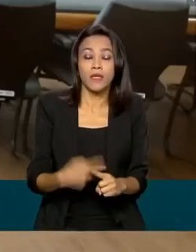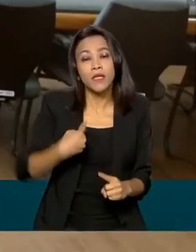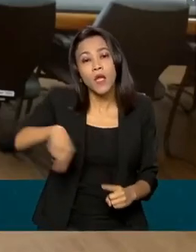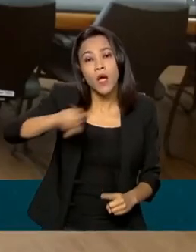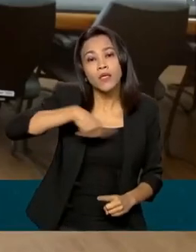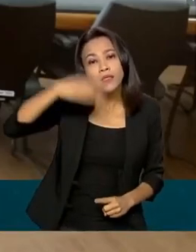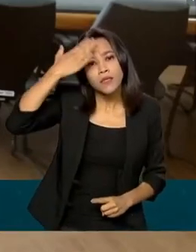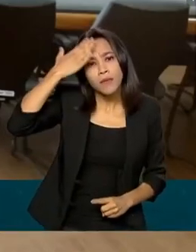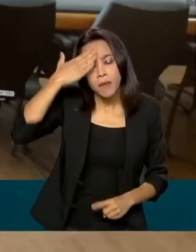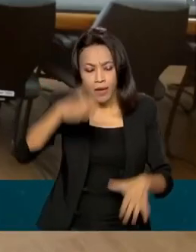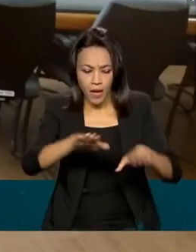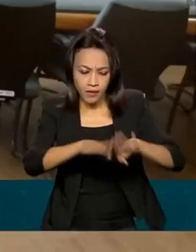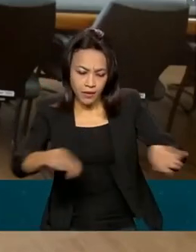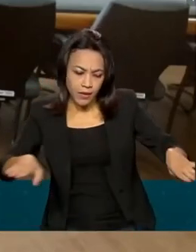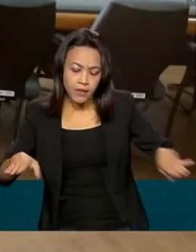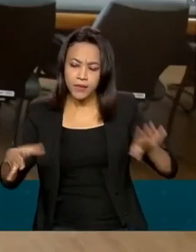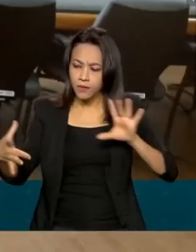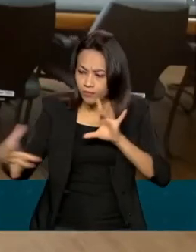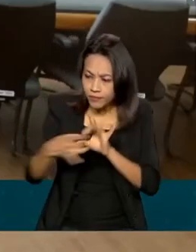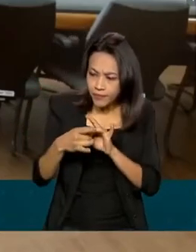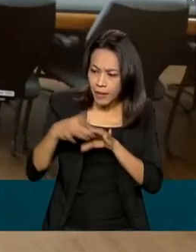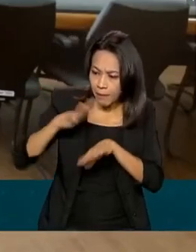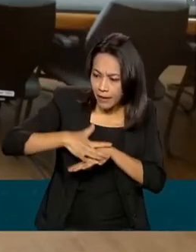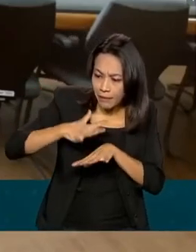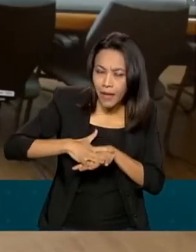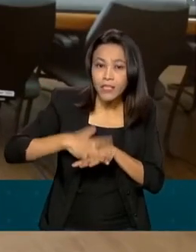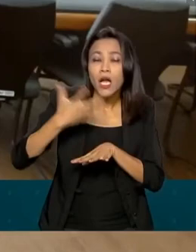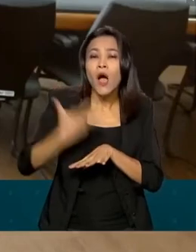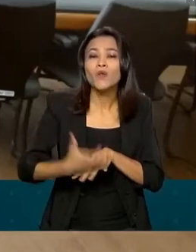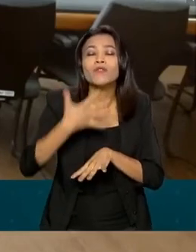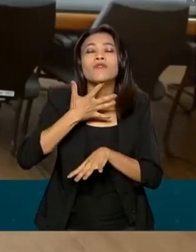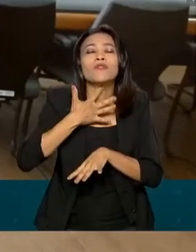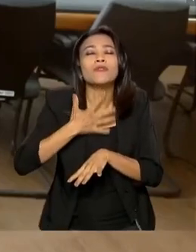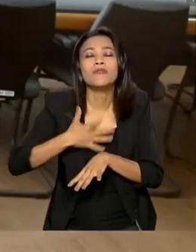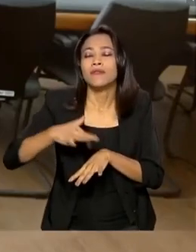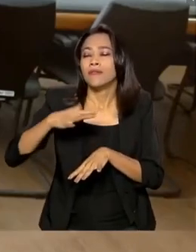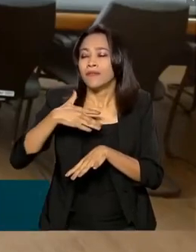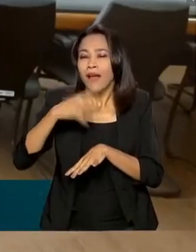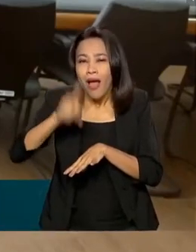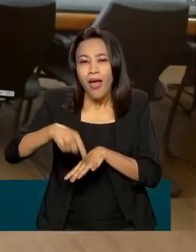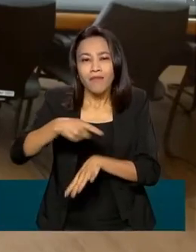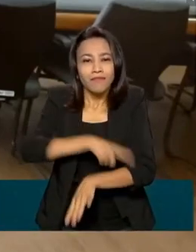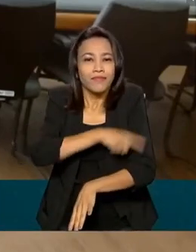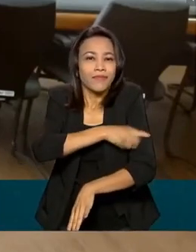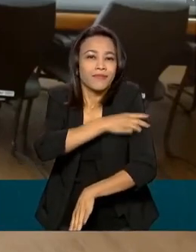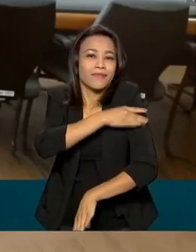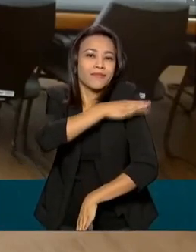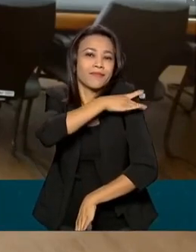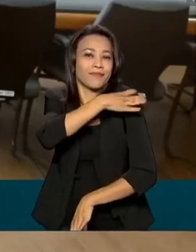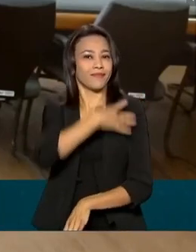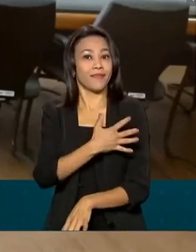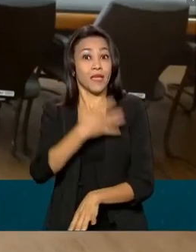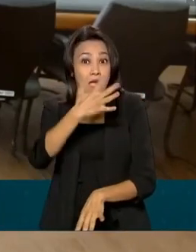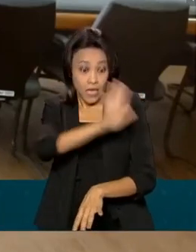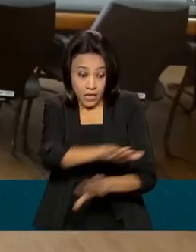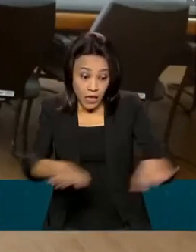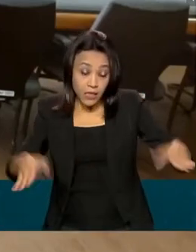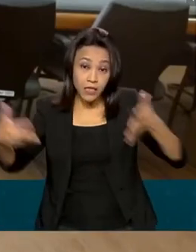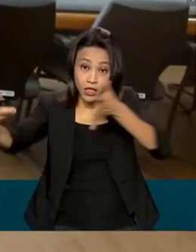da criança com a matemática é criada nos anos iniciais da escolaridade. Sabemos que crianças que chegam à